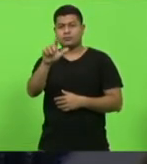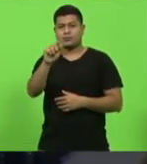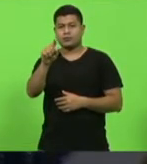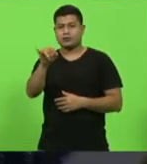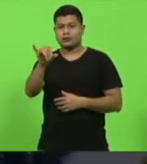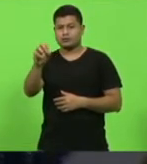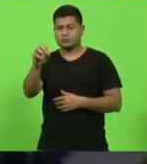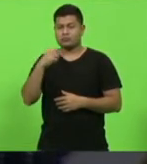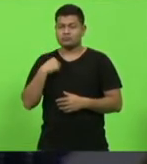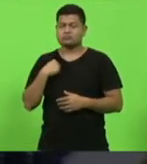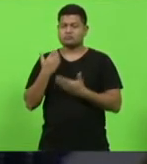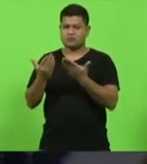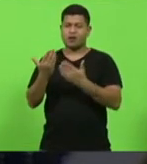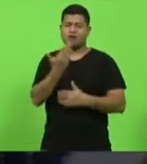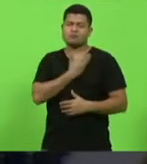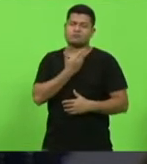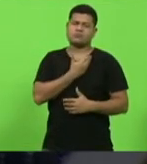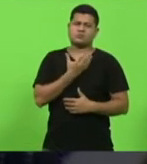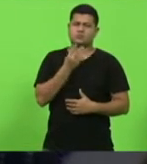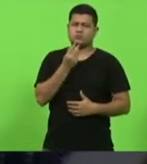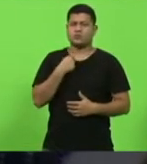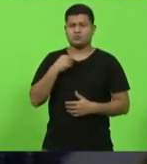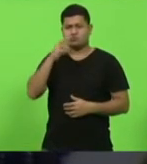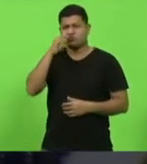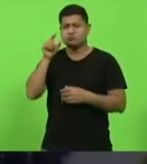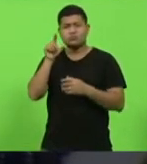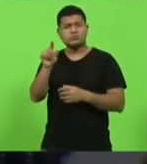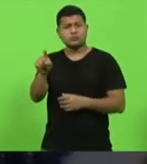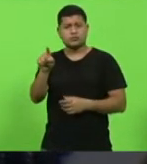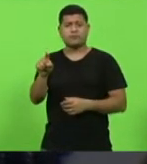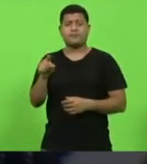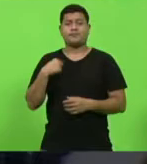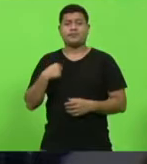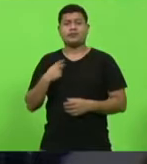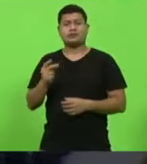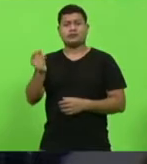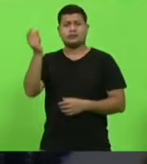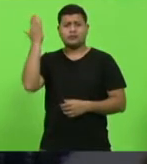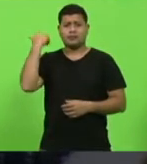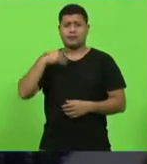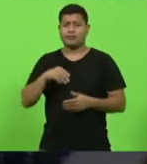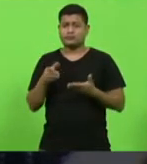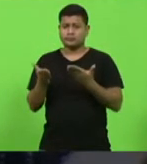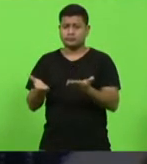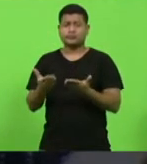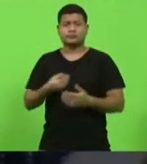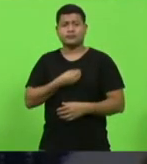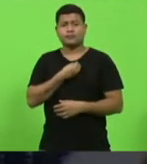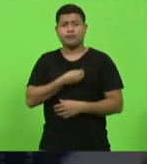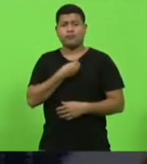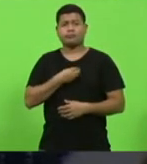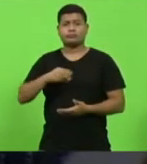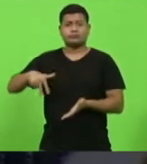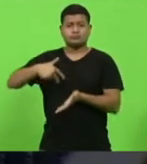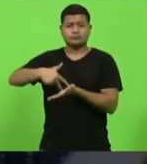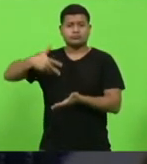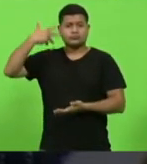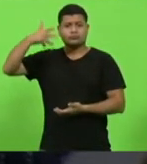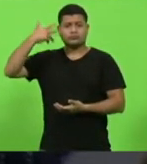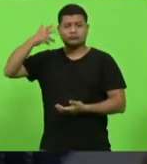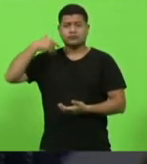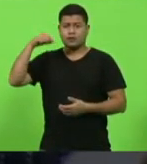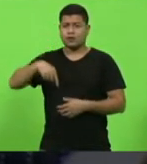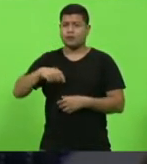toda a minha admiração ele sabe disso desde o período em que ele se fazia presente na Tribuna da sua